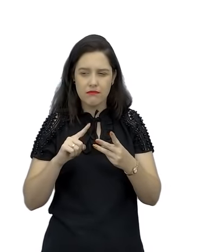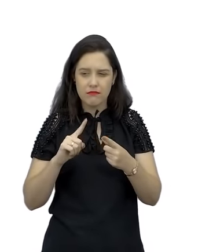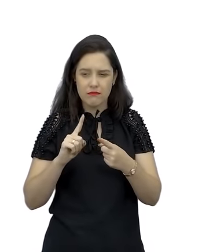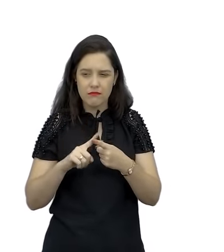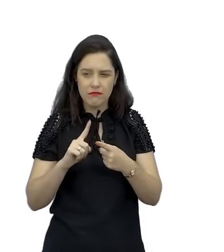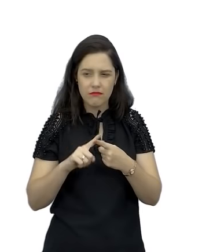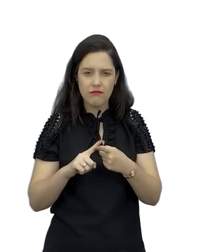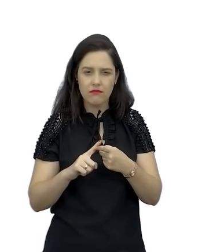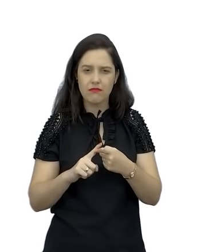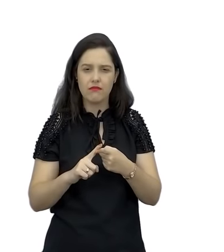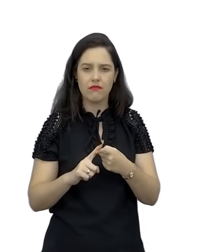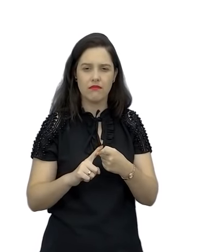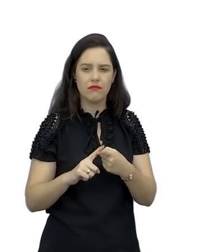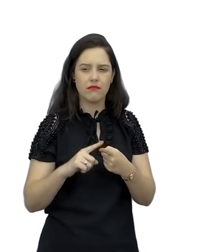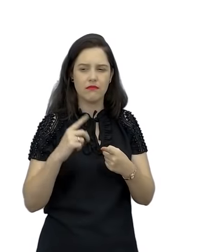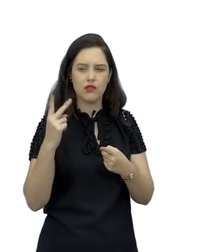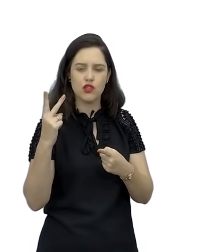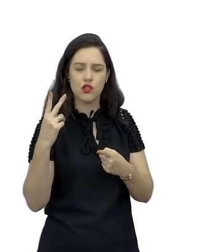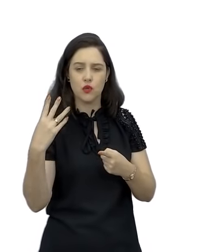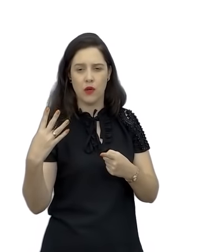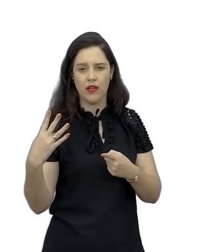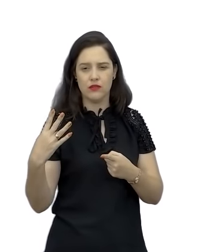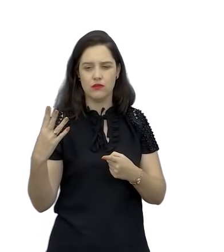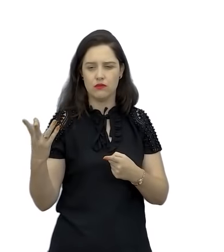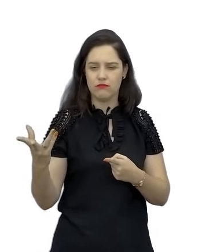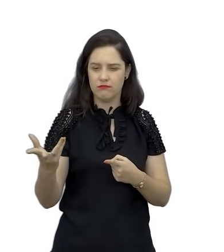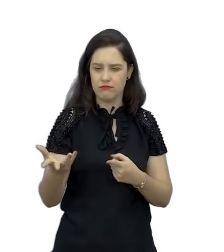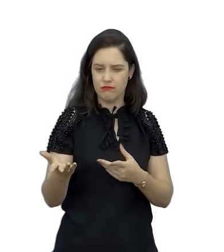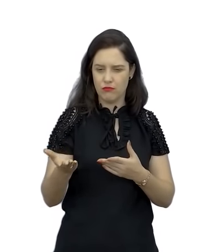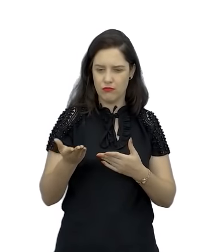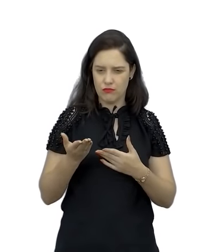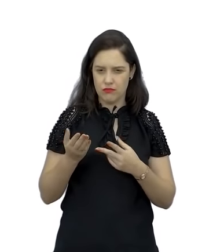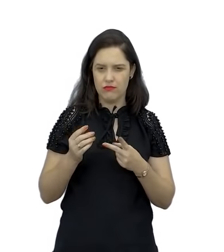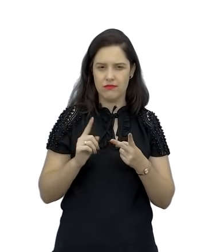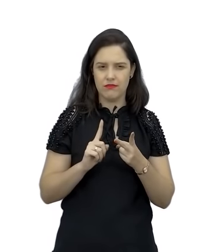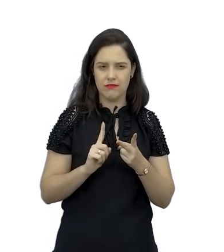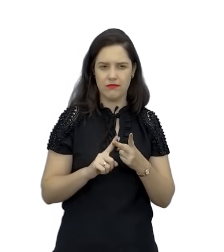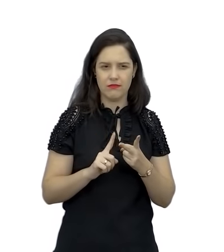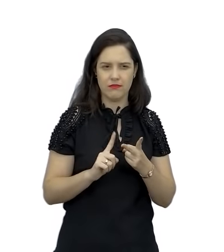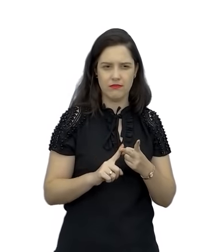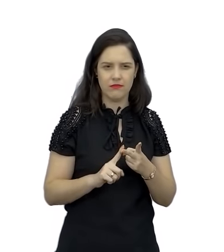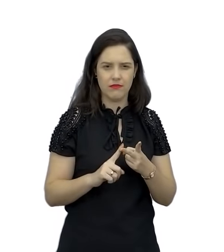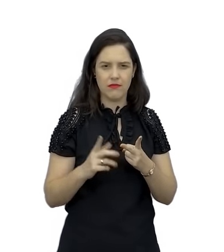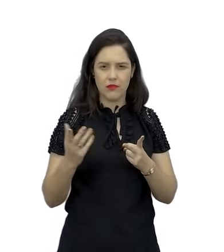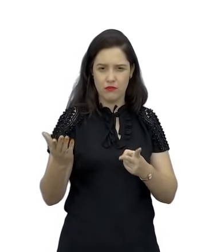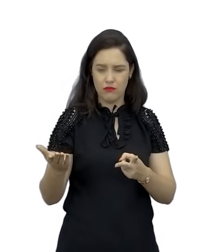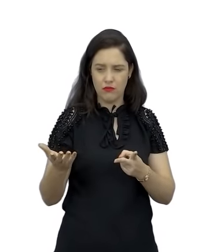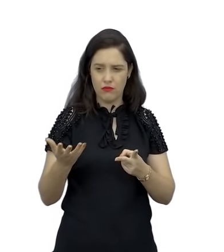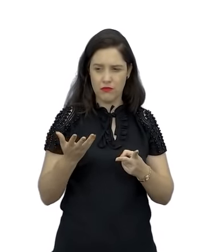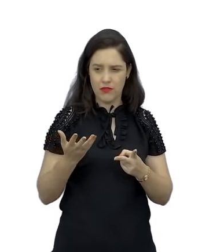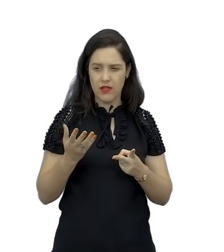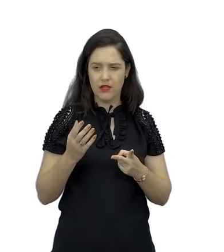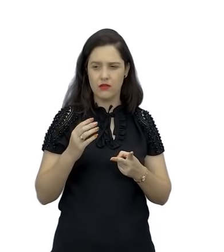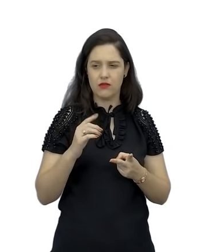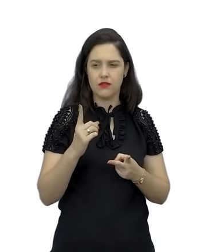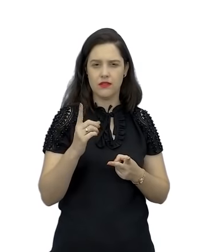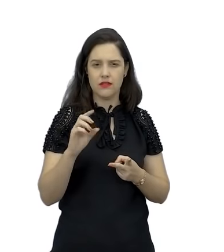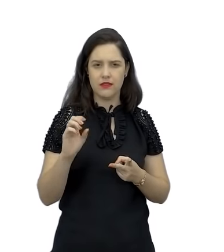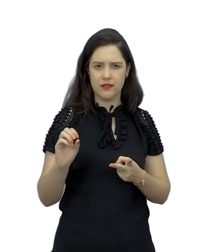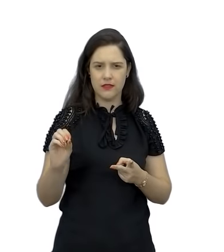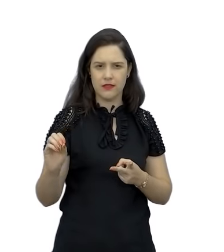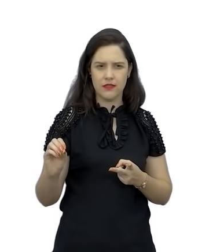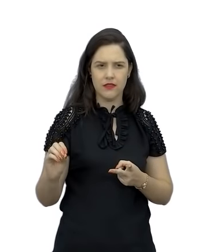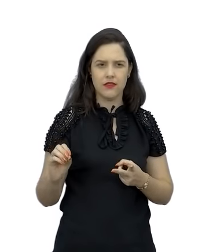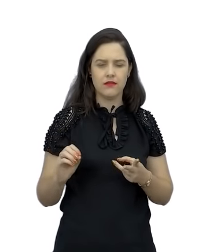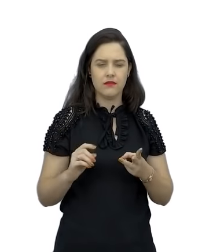com 24 convidados. A família Moreira trará 60 convidados e a família Souza